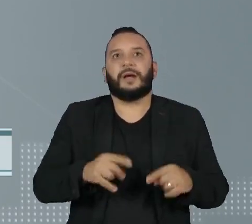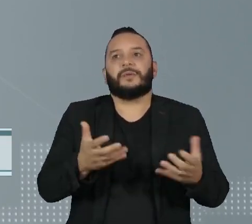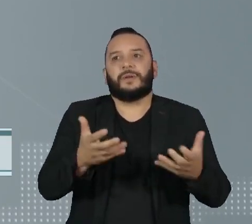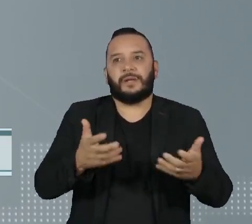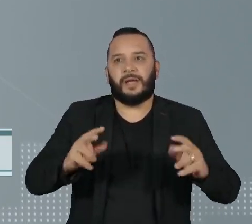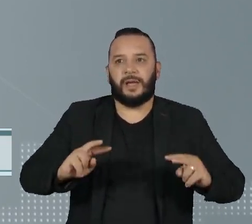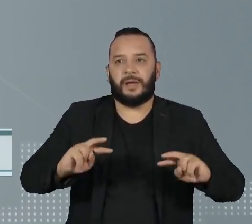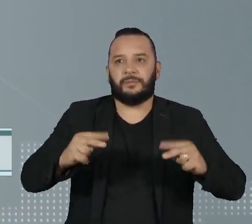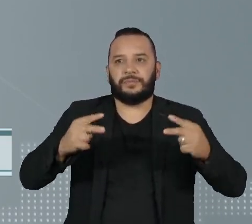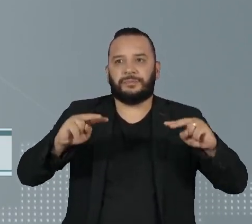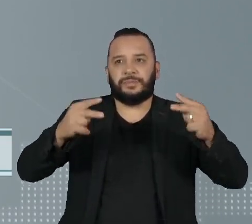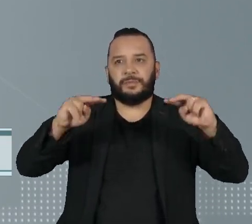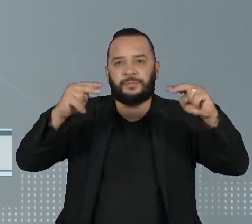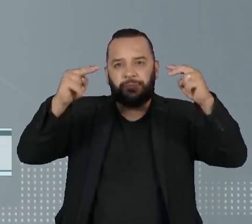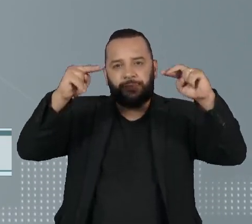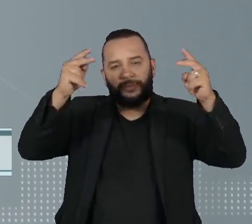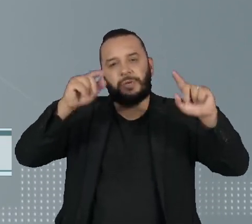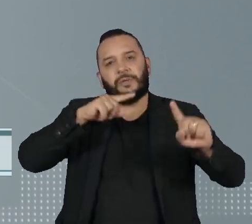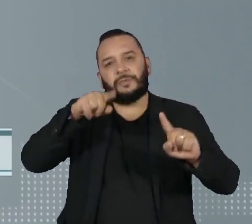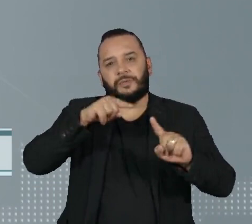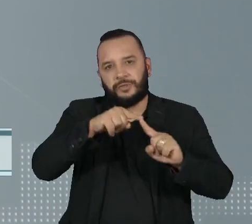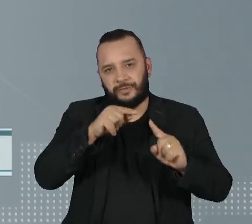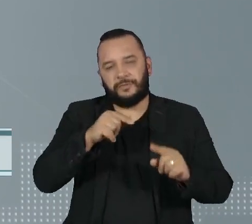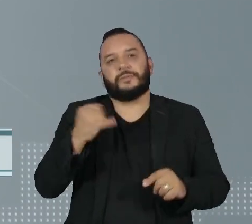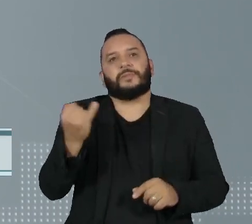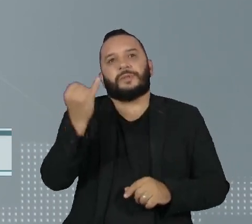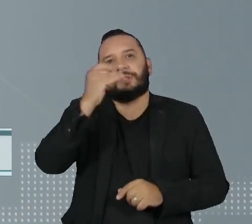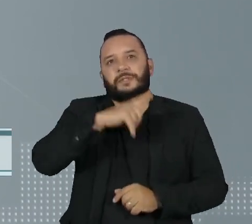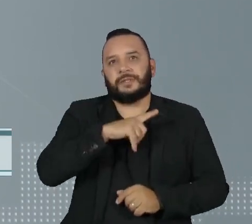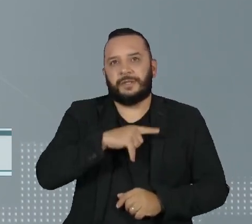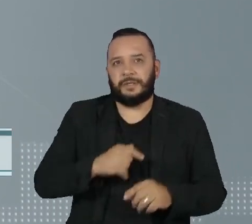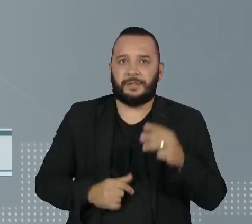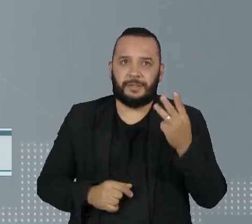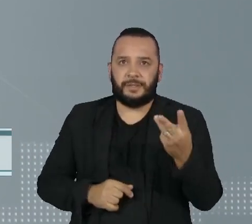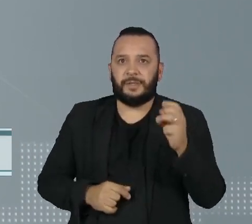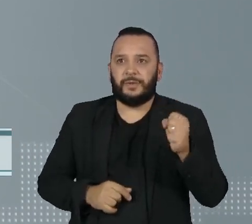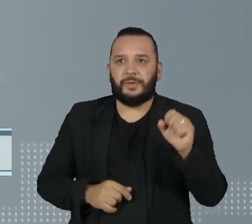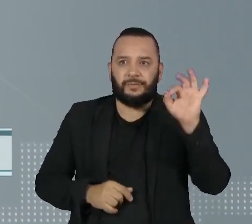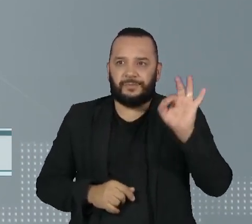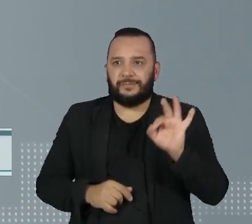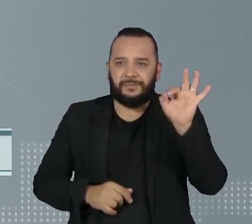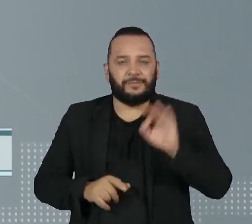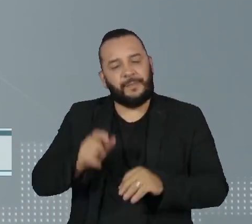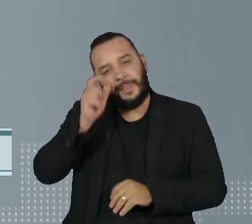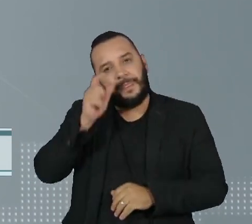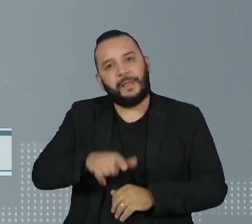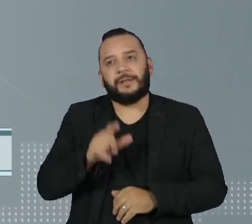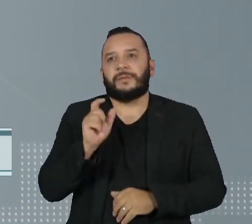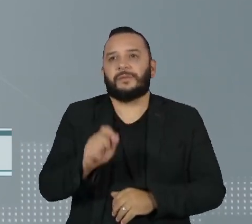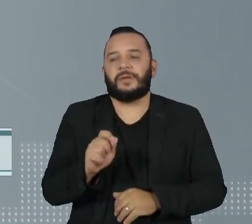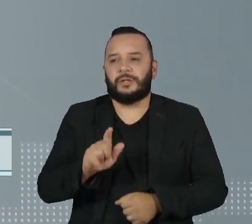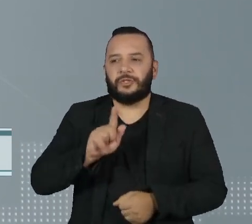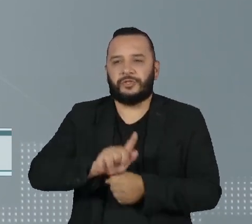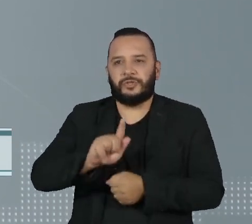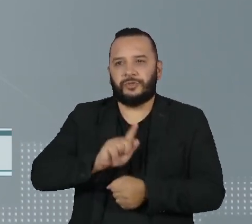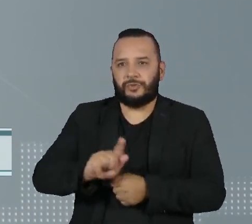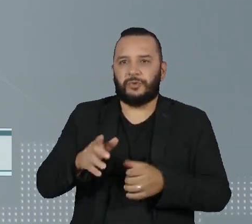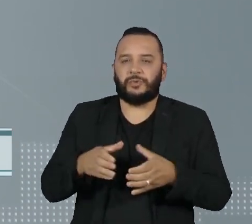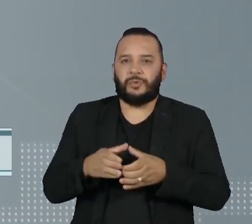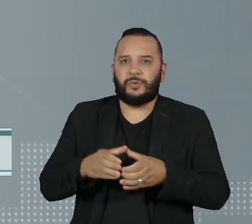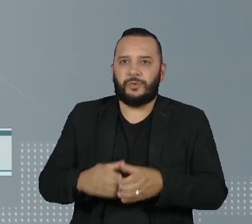Escalão como objetivo importante na carreira 38% Estão interessados em se tornar gestores de